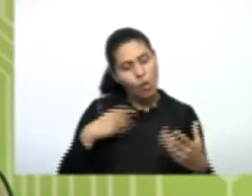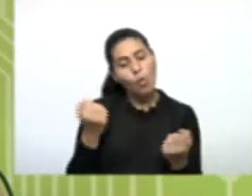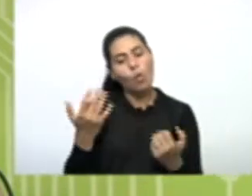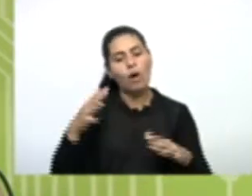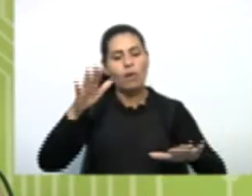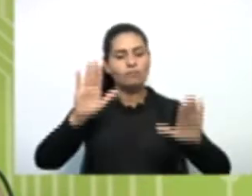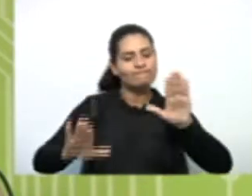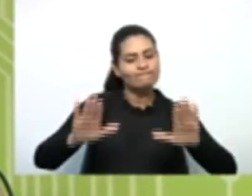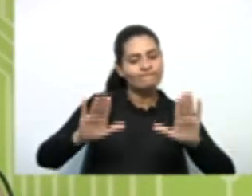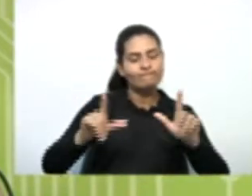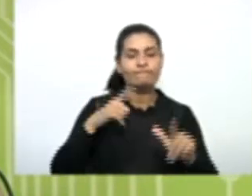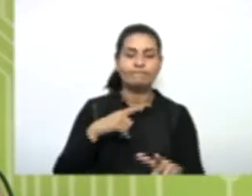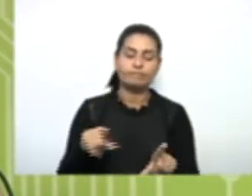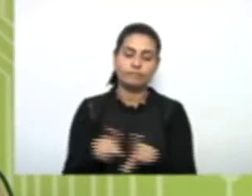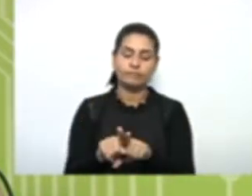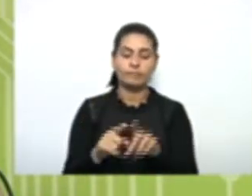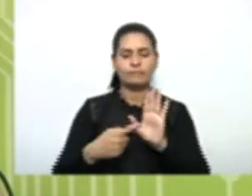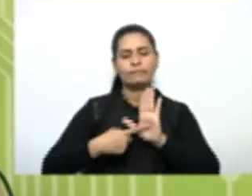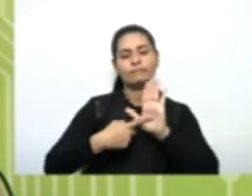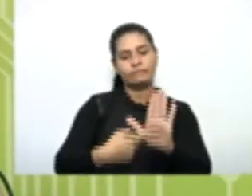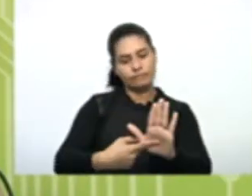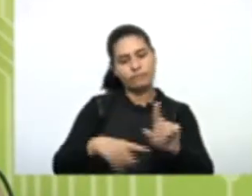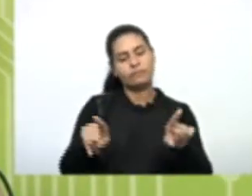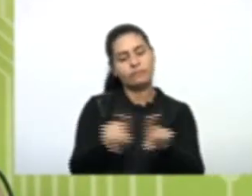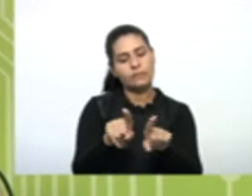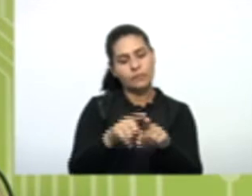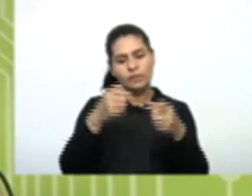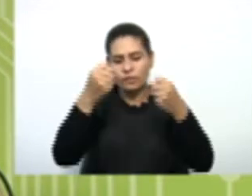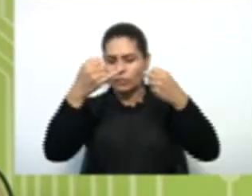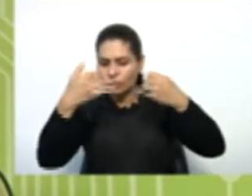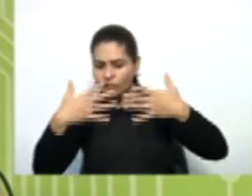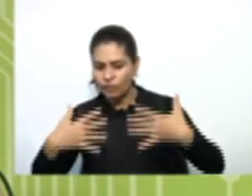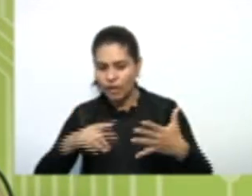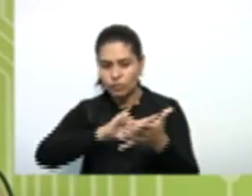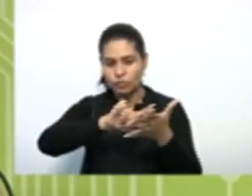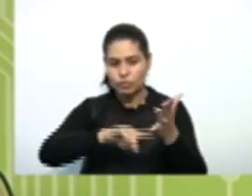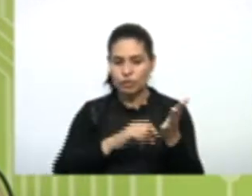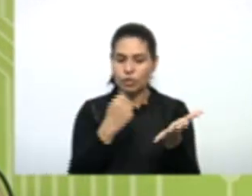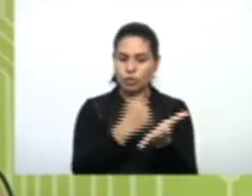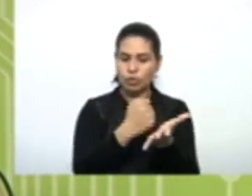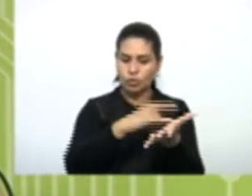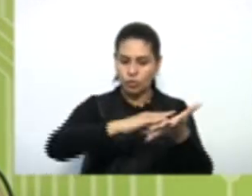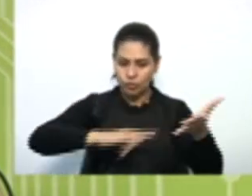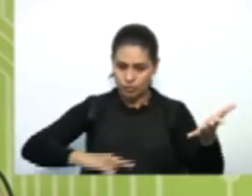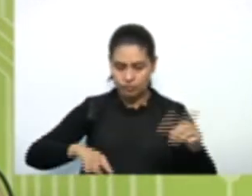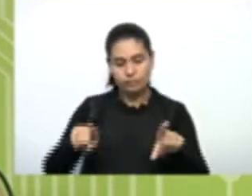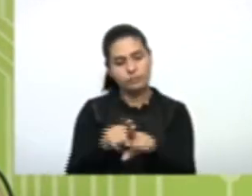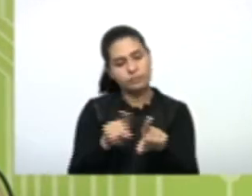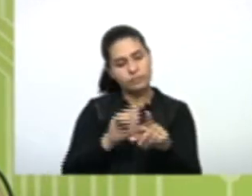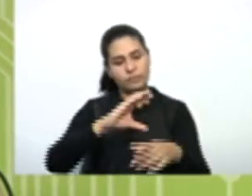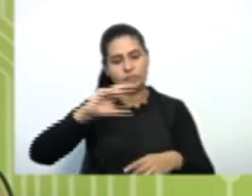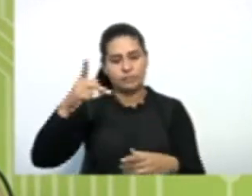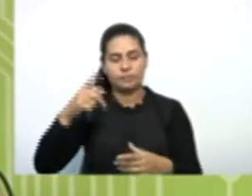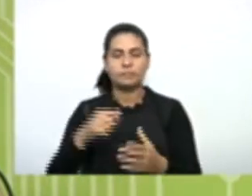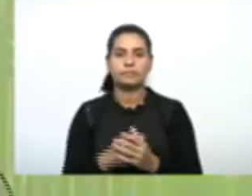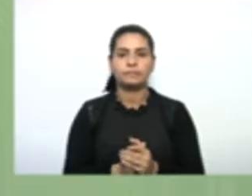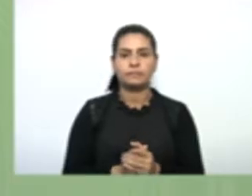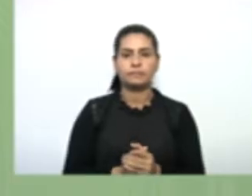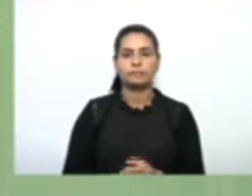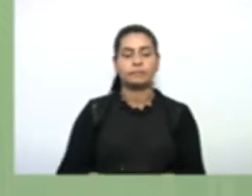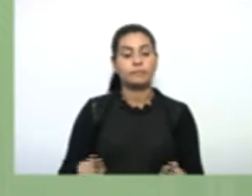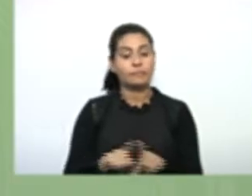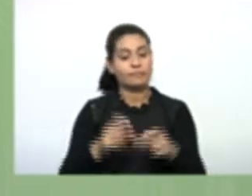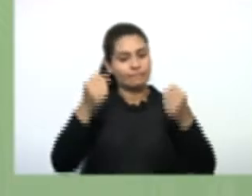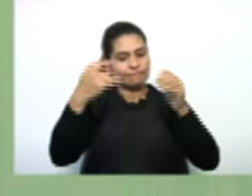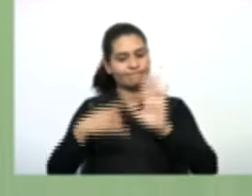diferenciação. Vamos também identificar os aspectos referentes aos contratos e às relações contratuais das cooperativas. E